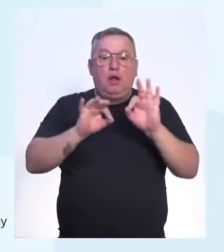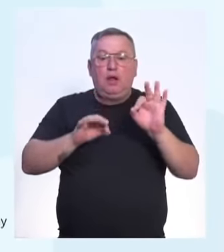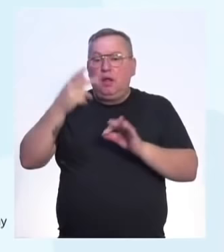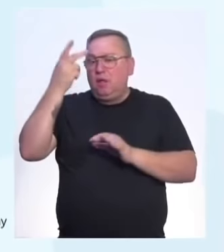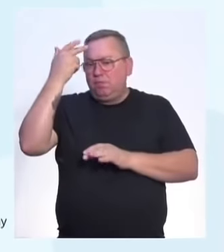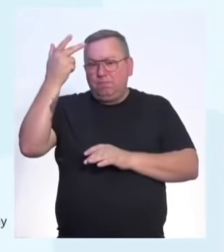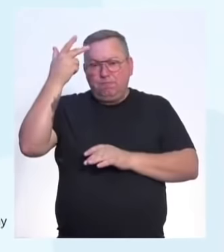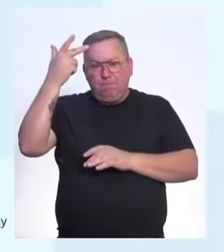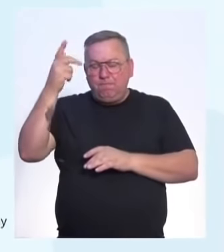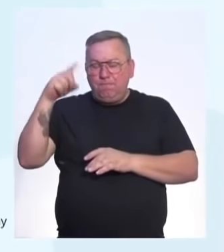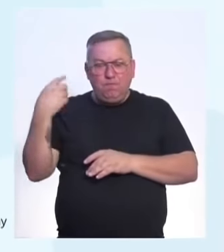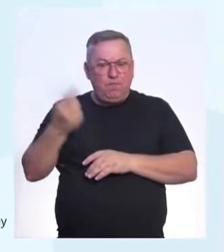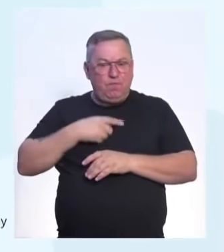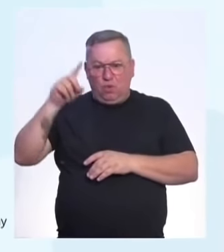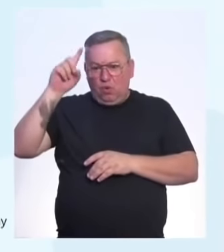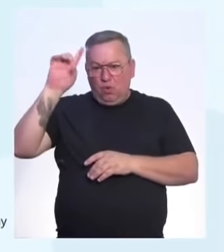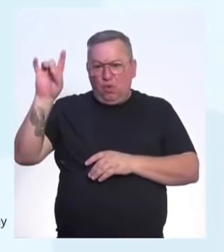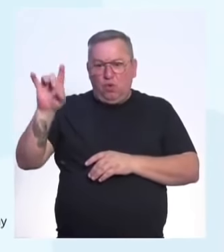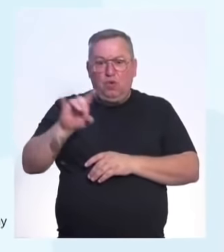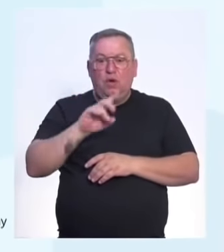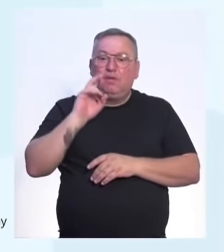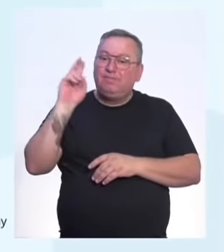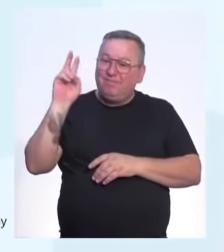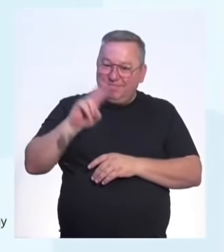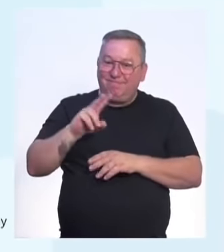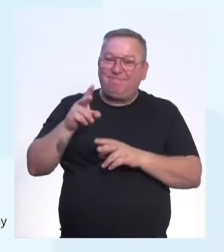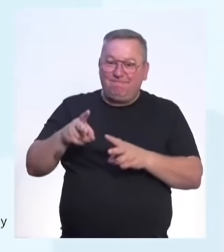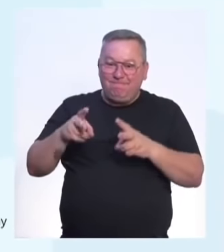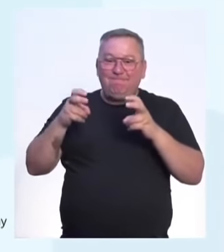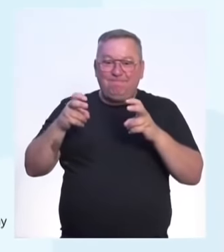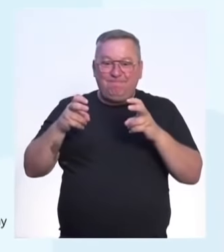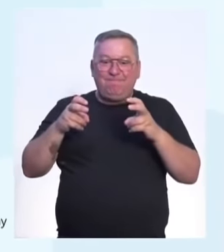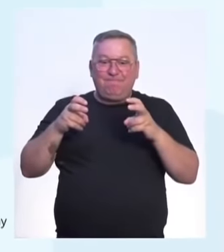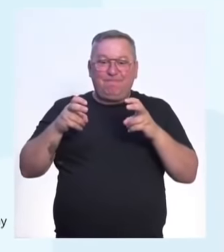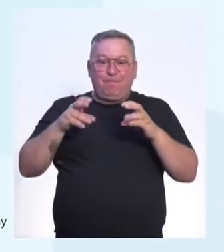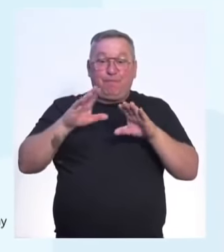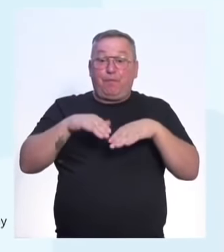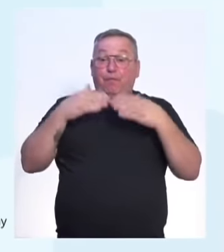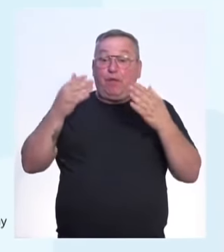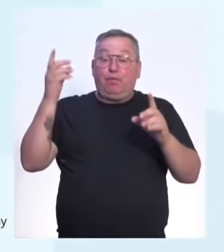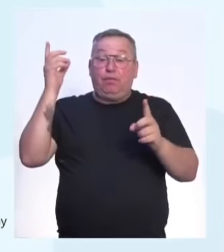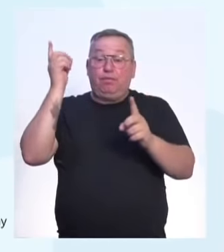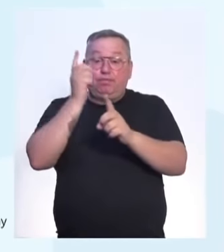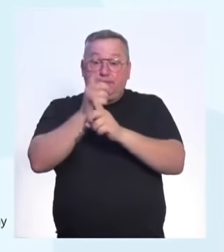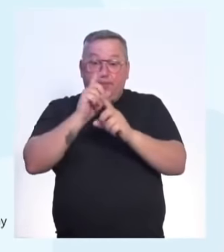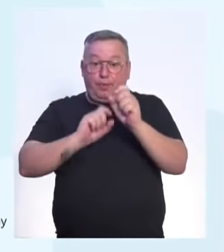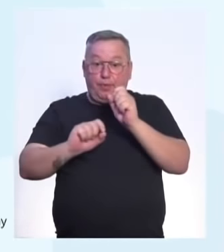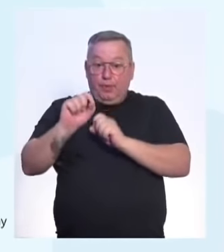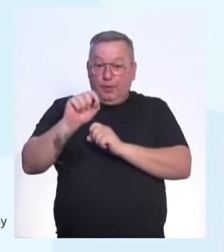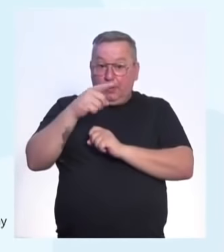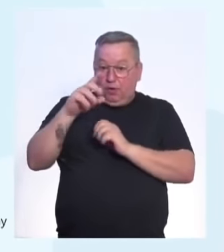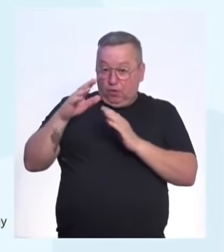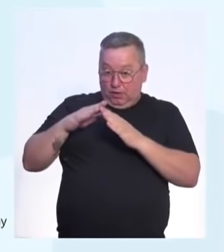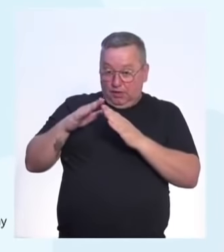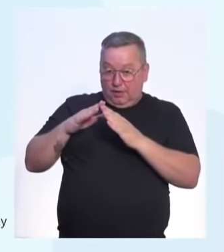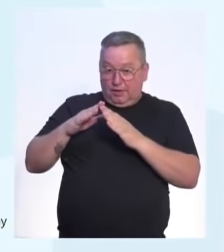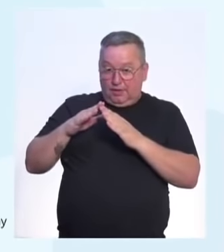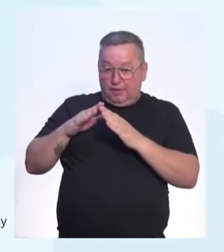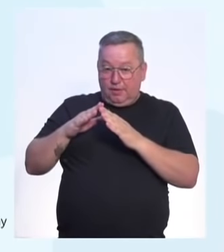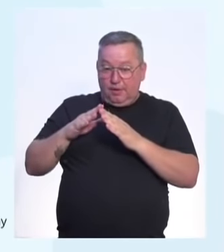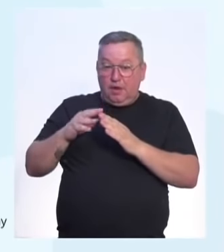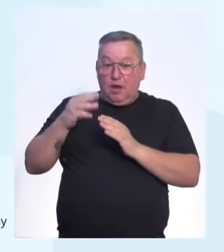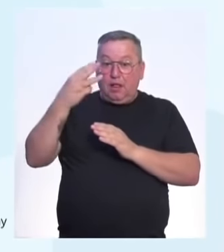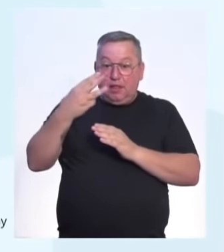comum na nossa rotina de vida, como vocês já devem ter percebido. Então, vamos identificar aí em casa, na sua casa,